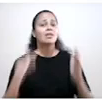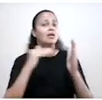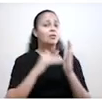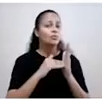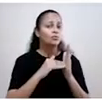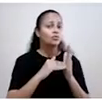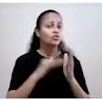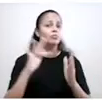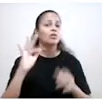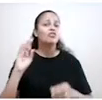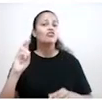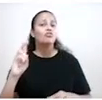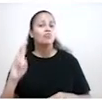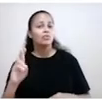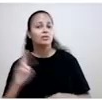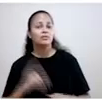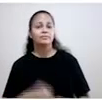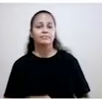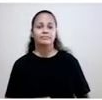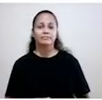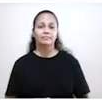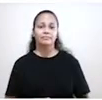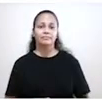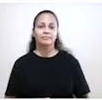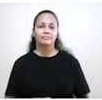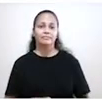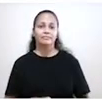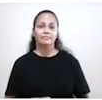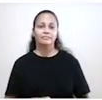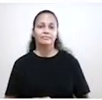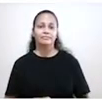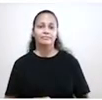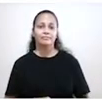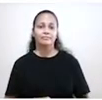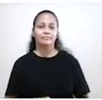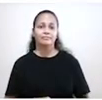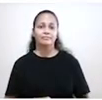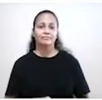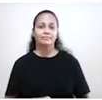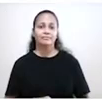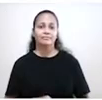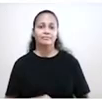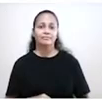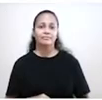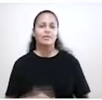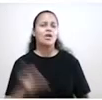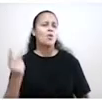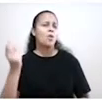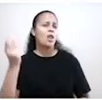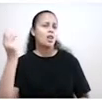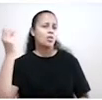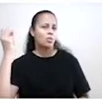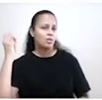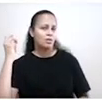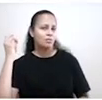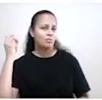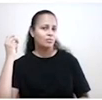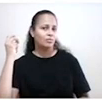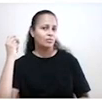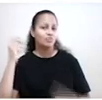última aqui, for, ok? Então, since, desde, e o for, há tanto